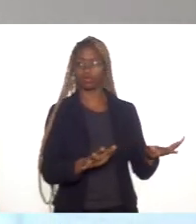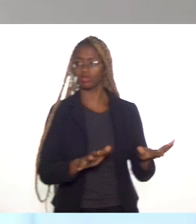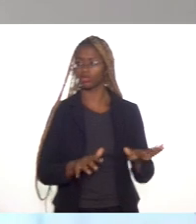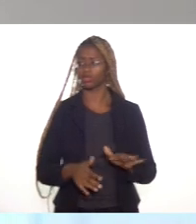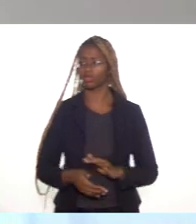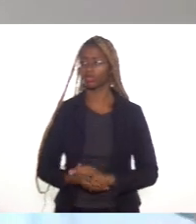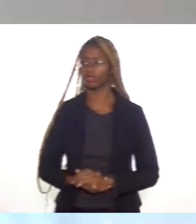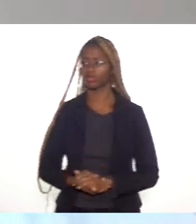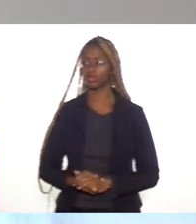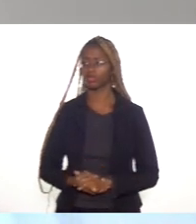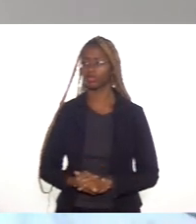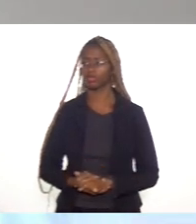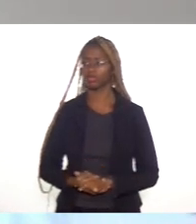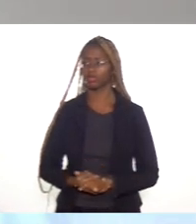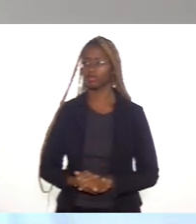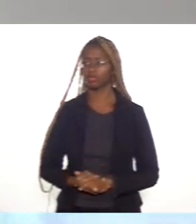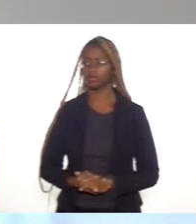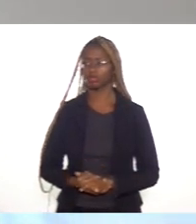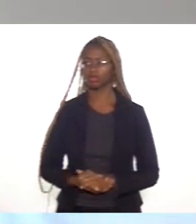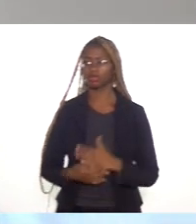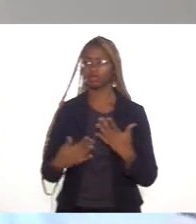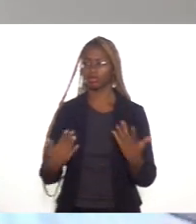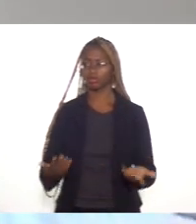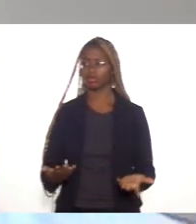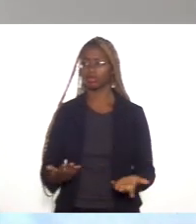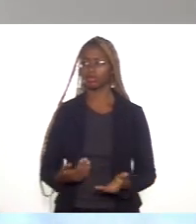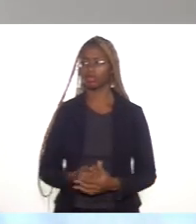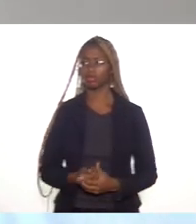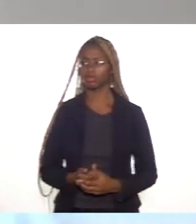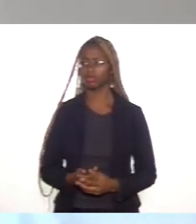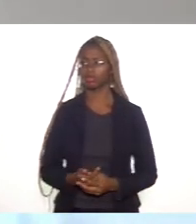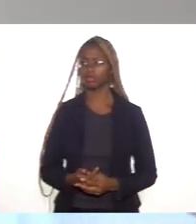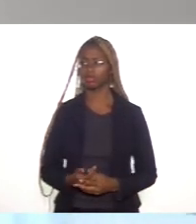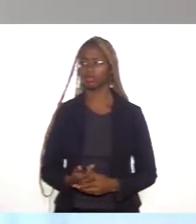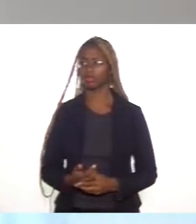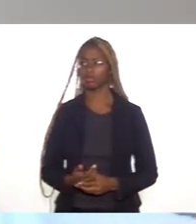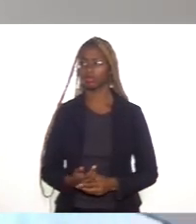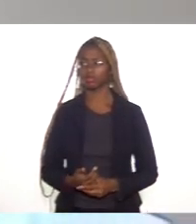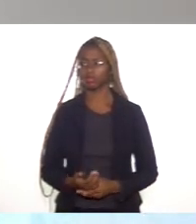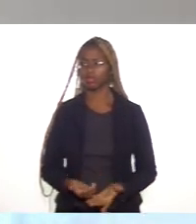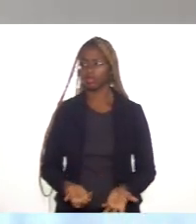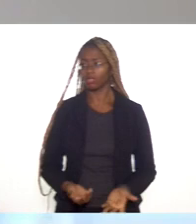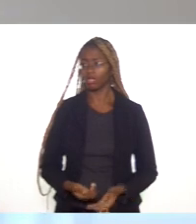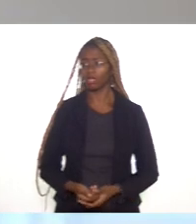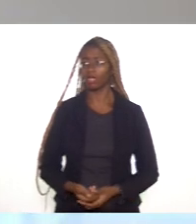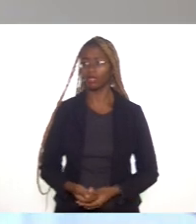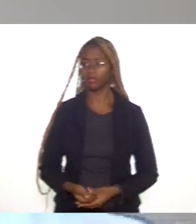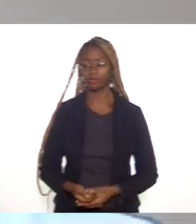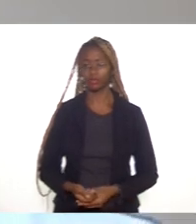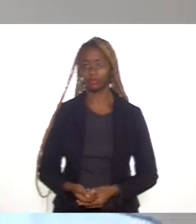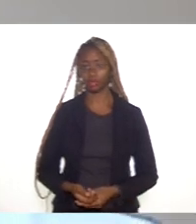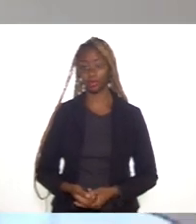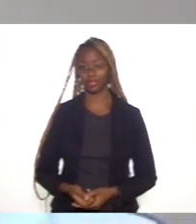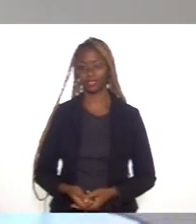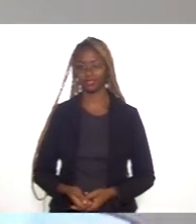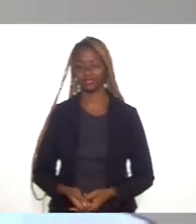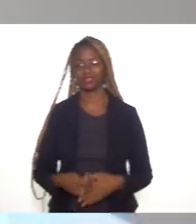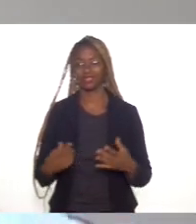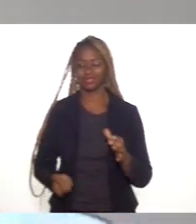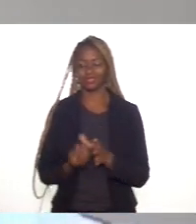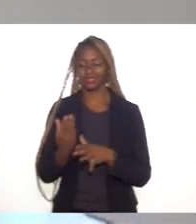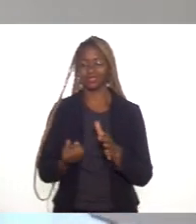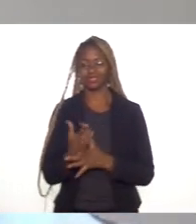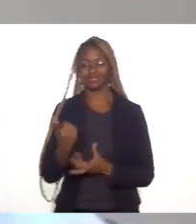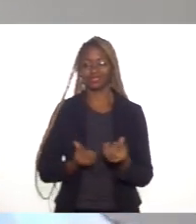geradas? Porque essa é a dialética, esse é o binômio desenvolvimento econômico e social, é gerar riqueza, gerar prosperidade,